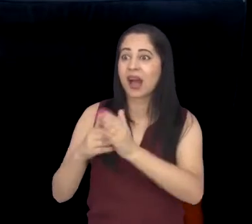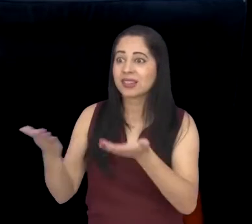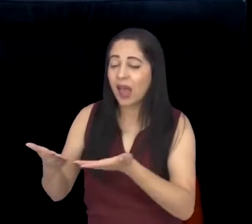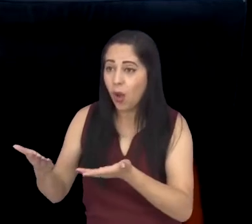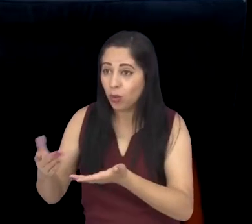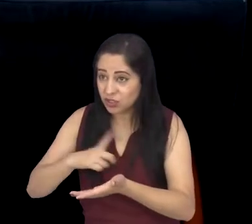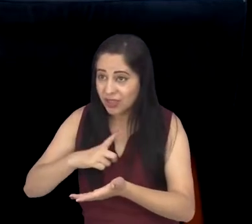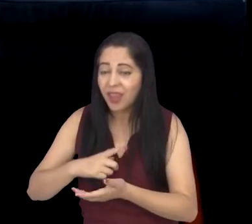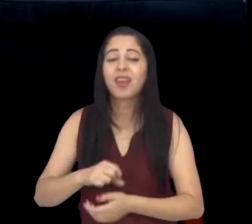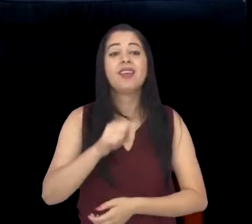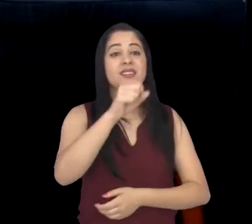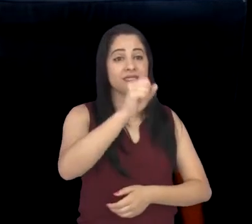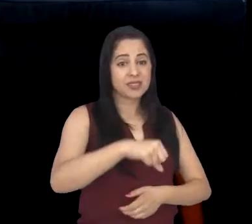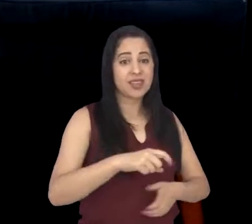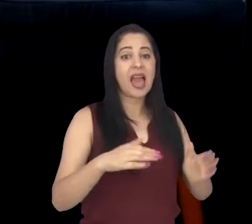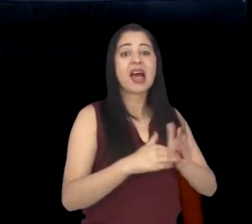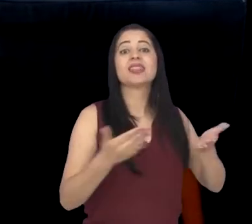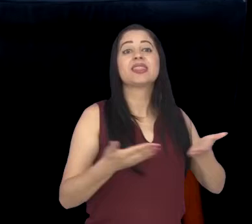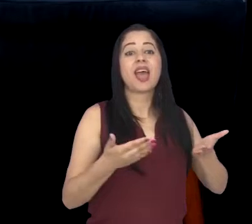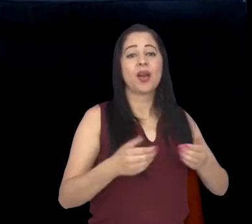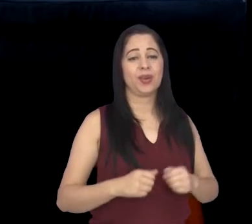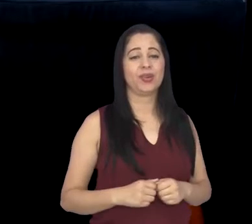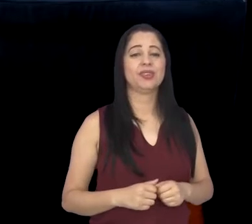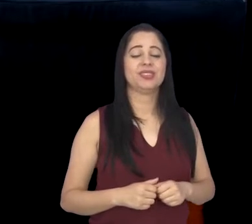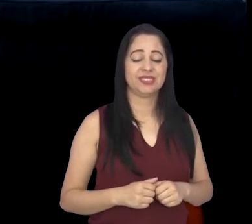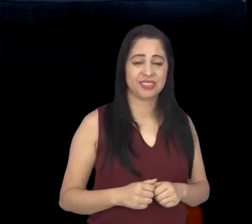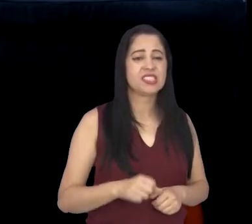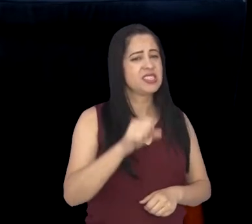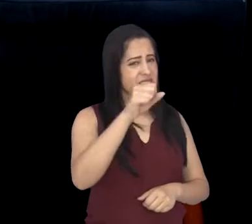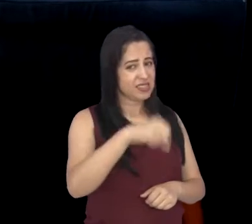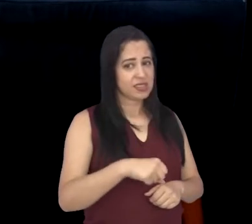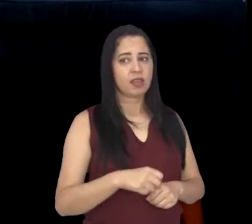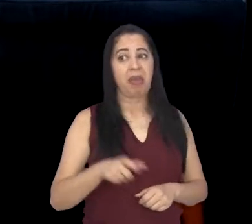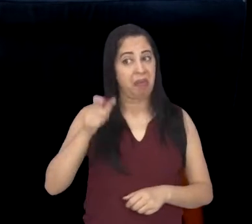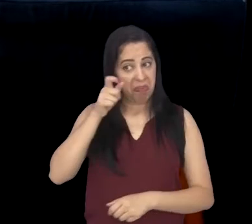na minha... Que legal. Um baú de ossos. Deve ser bem